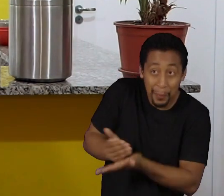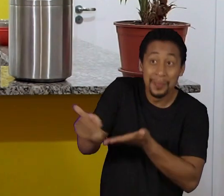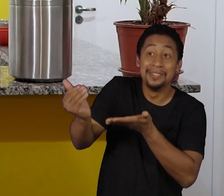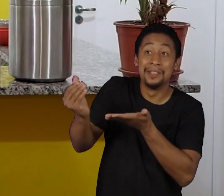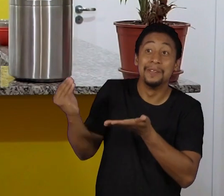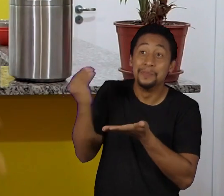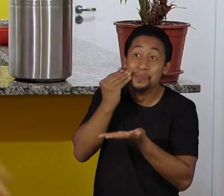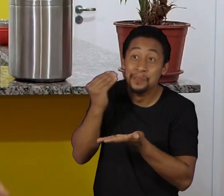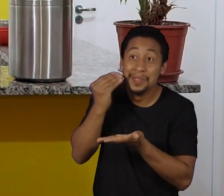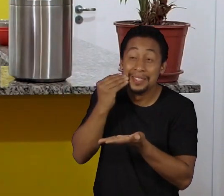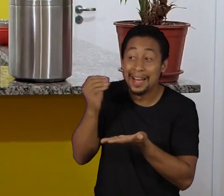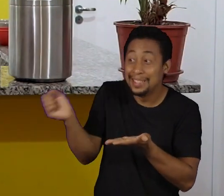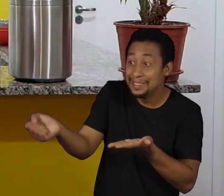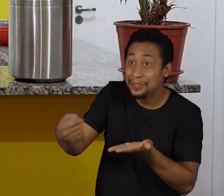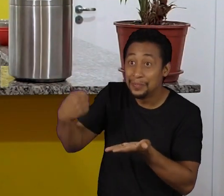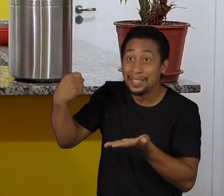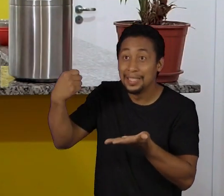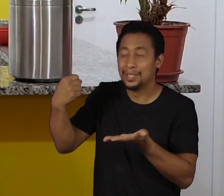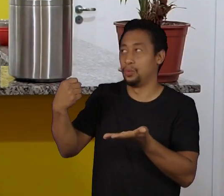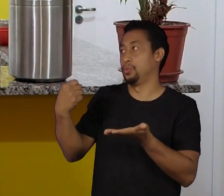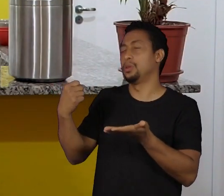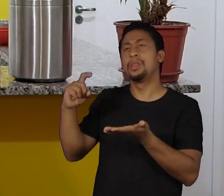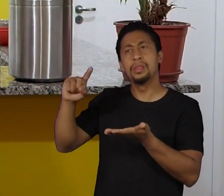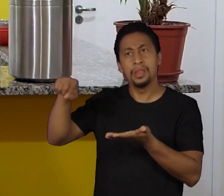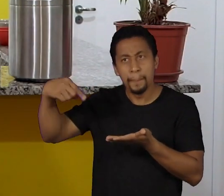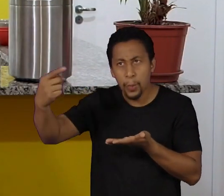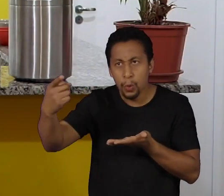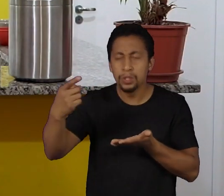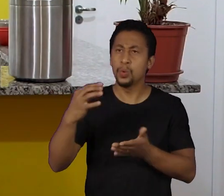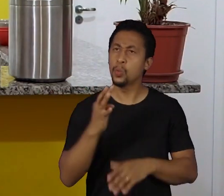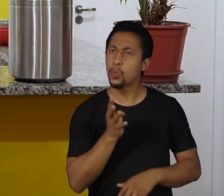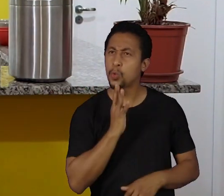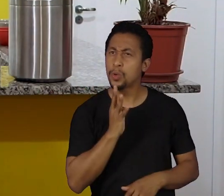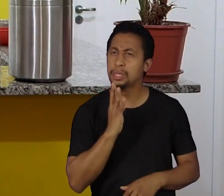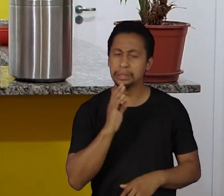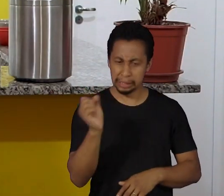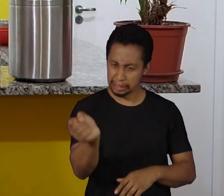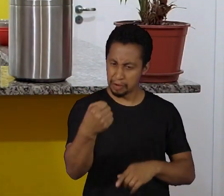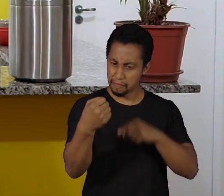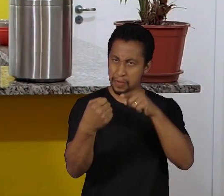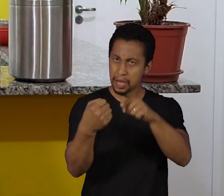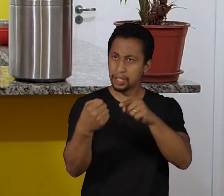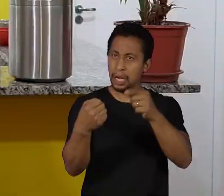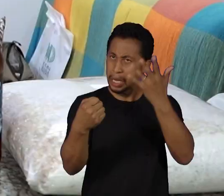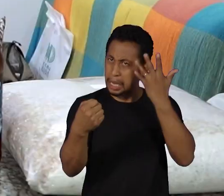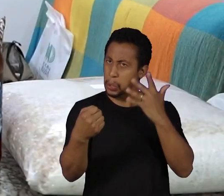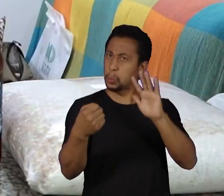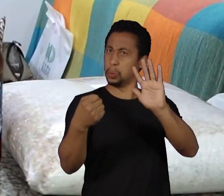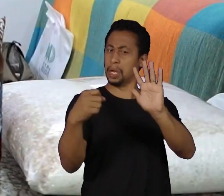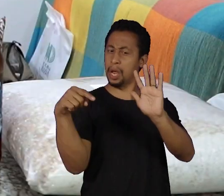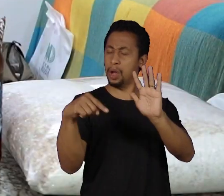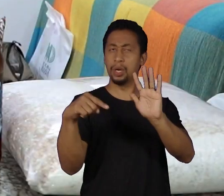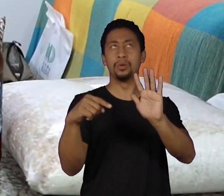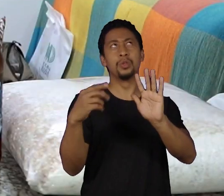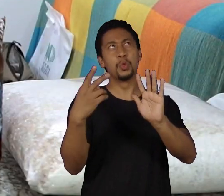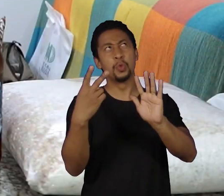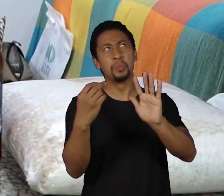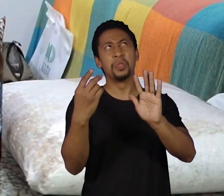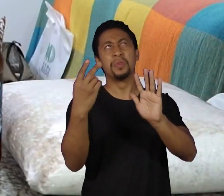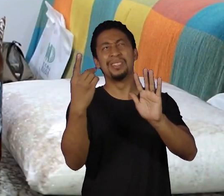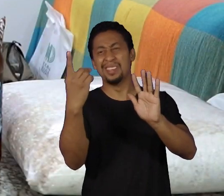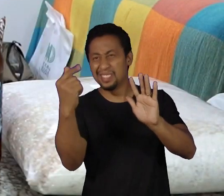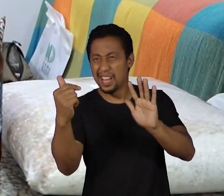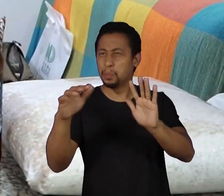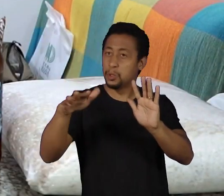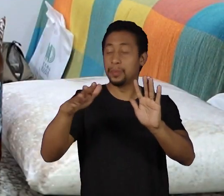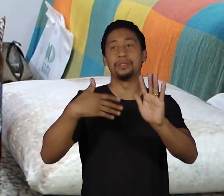experimentei cerveja. Mas a cerveja artesanal, ela entrou na minha vida em meados de 2016, 2017. Adoro tomar cerveja.